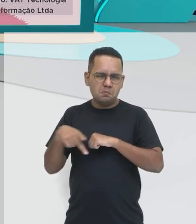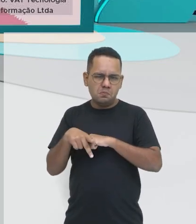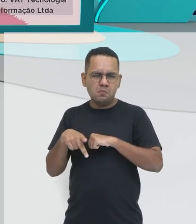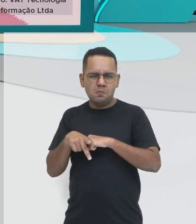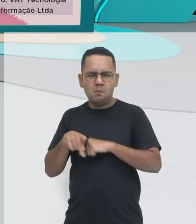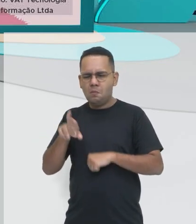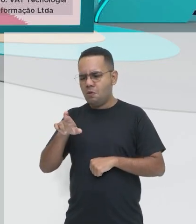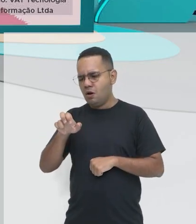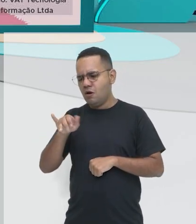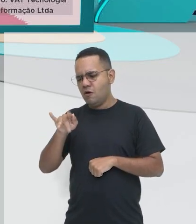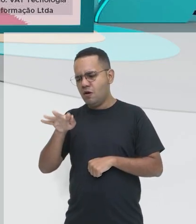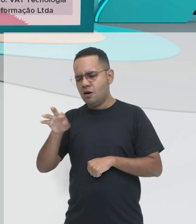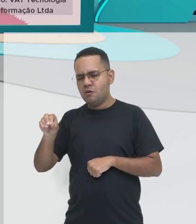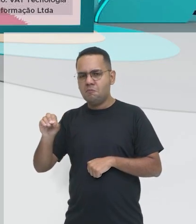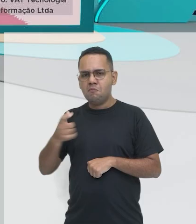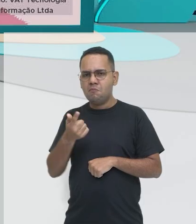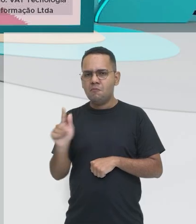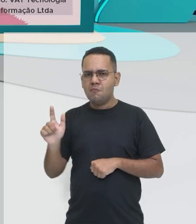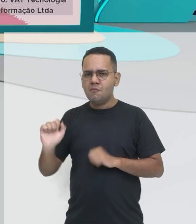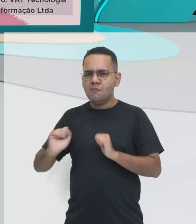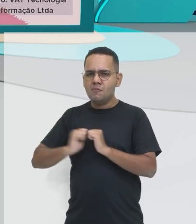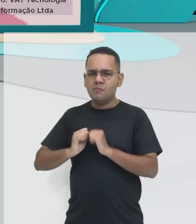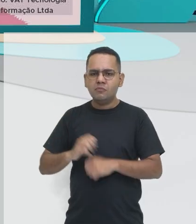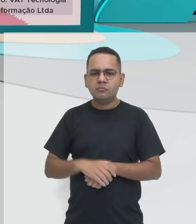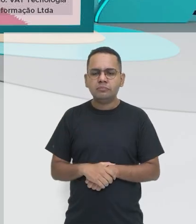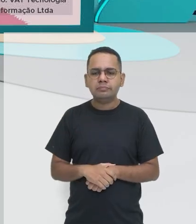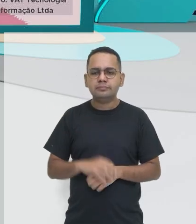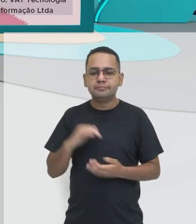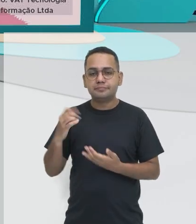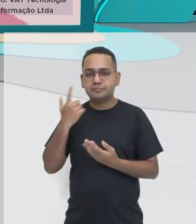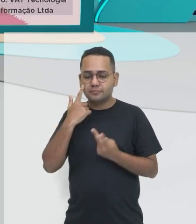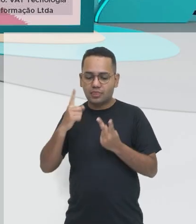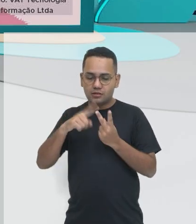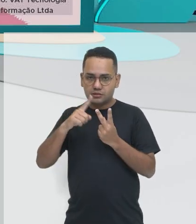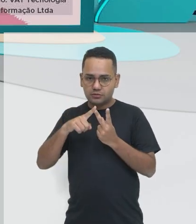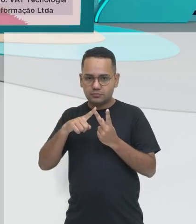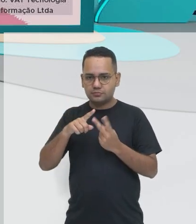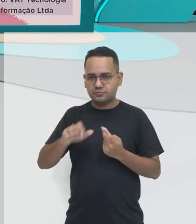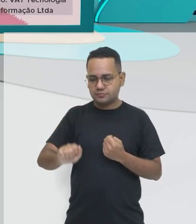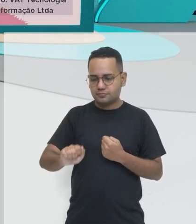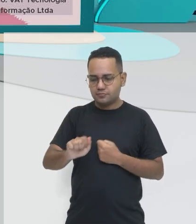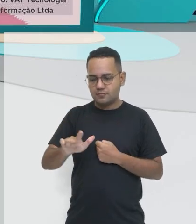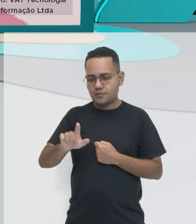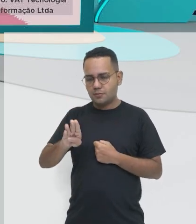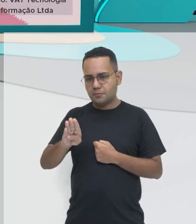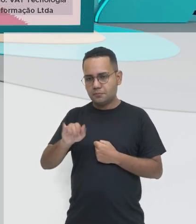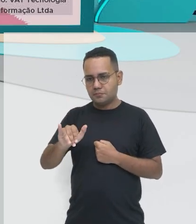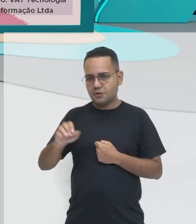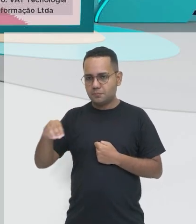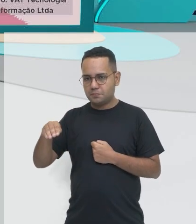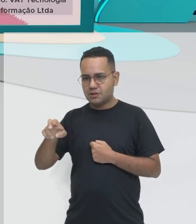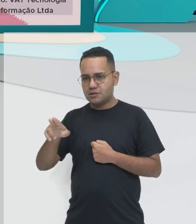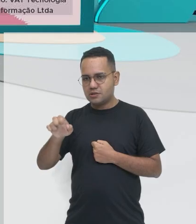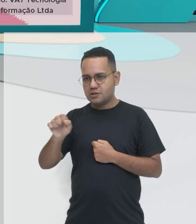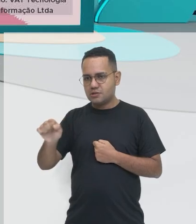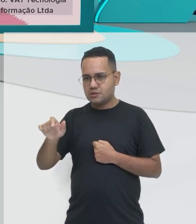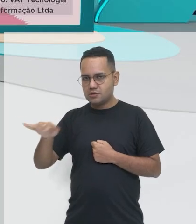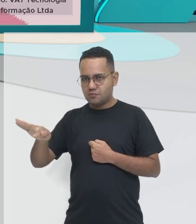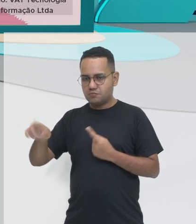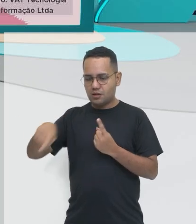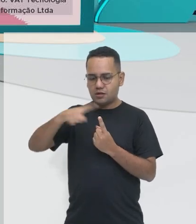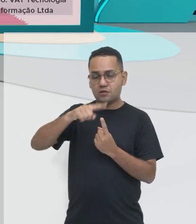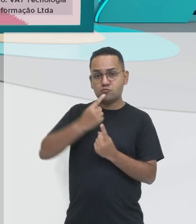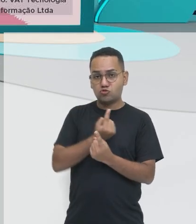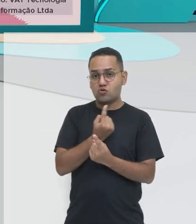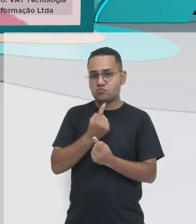junção, né, de outras. Olha só o que eu tenho aqui. Ou by myself. Então, by myself significa sozinho.